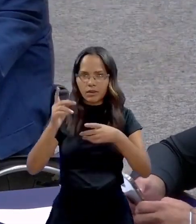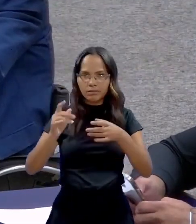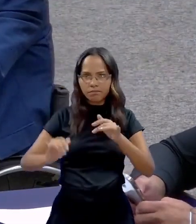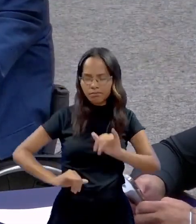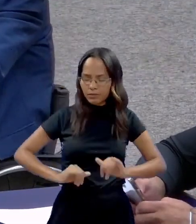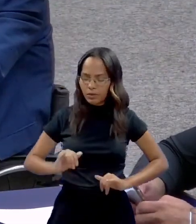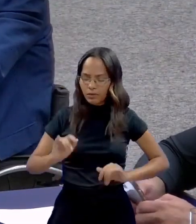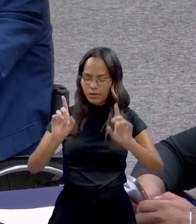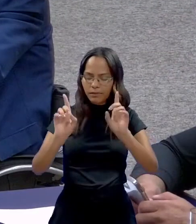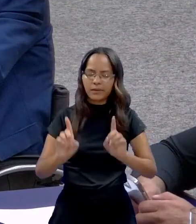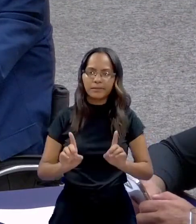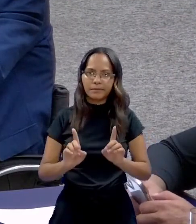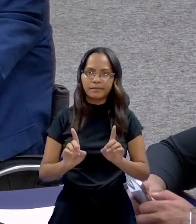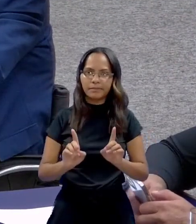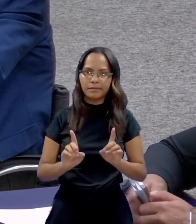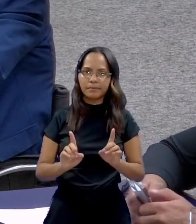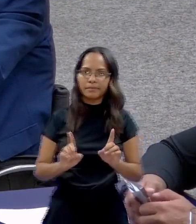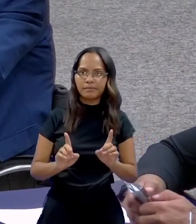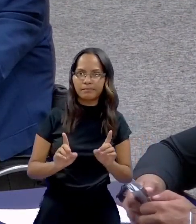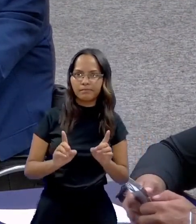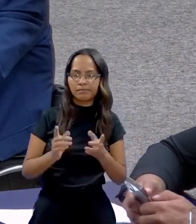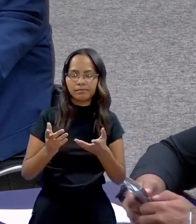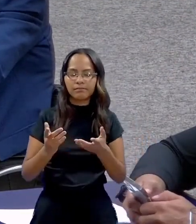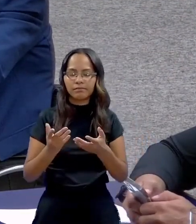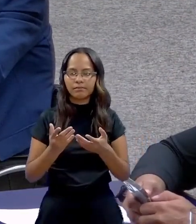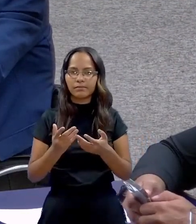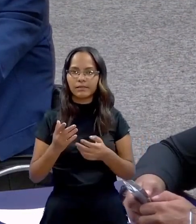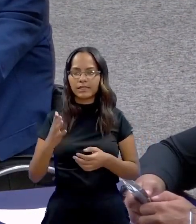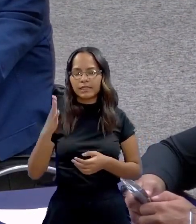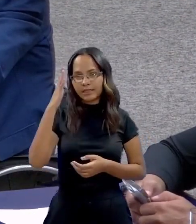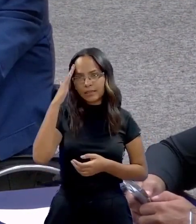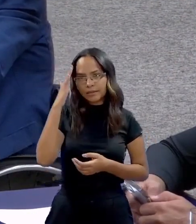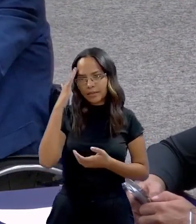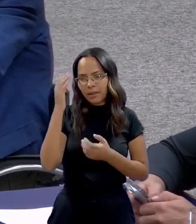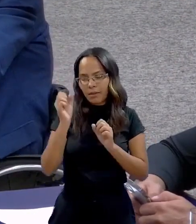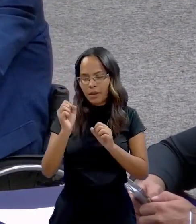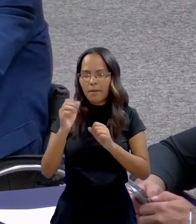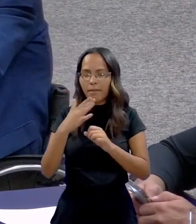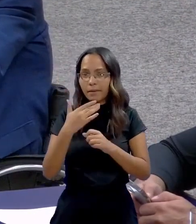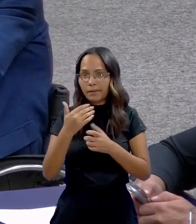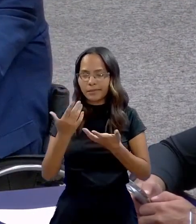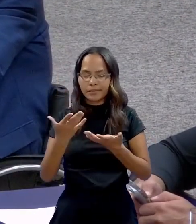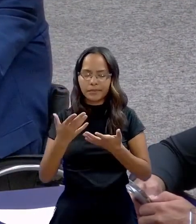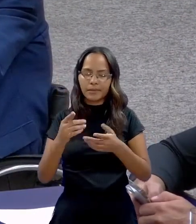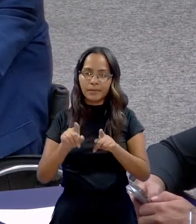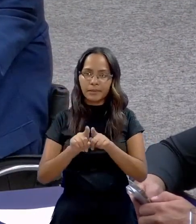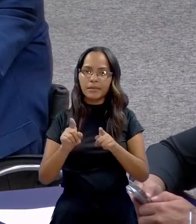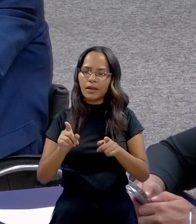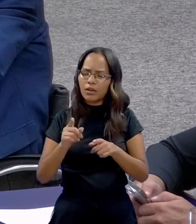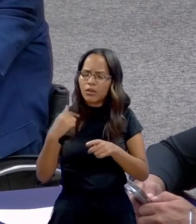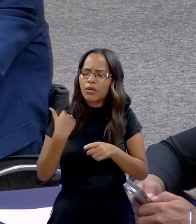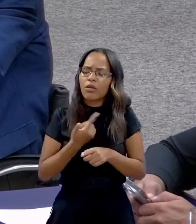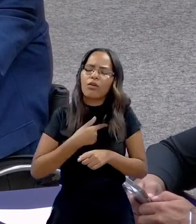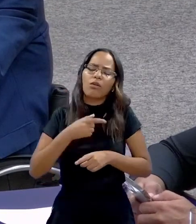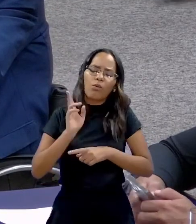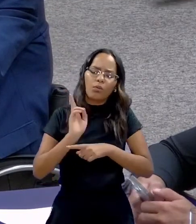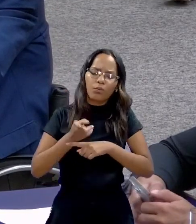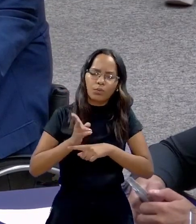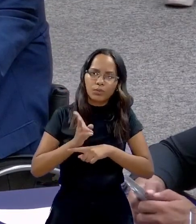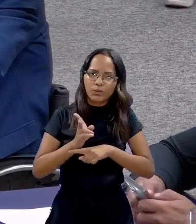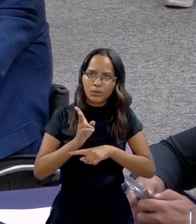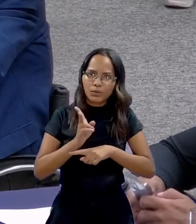todos nós em relação a esse tema. Mas não podemos desistir, o caminho é longo, mas temos que